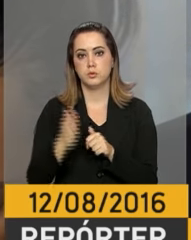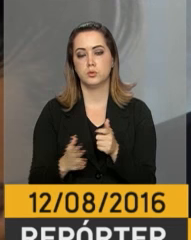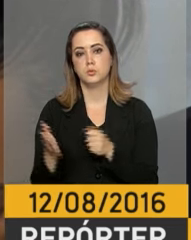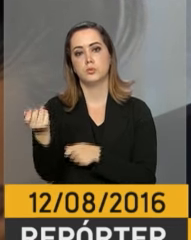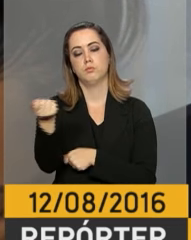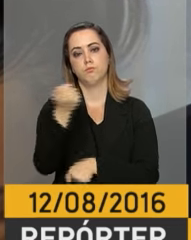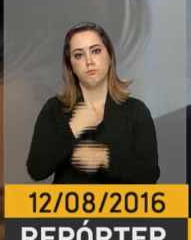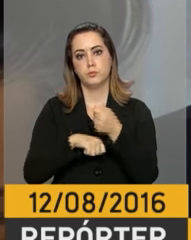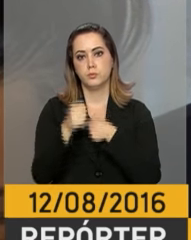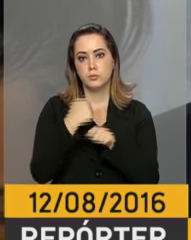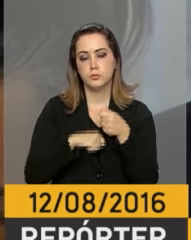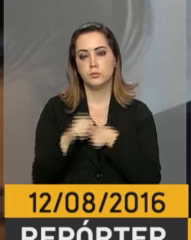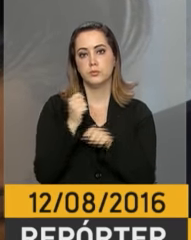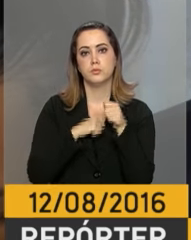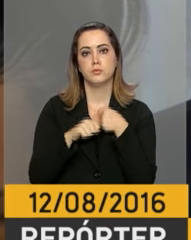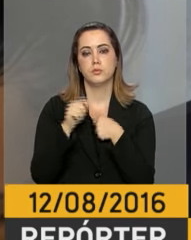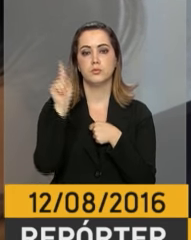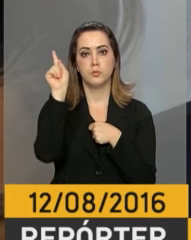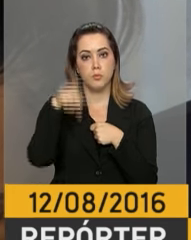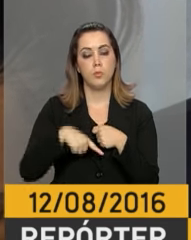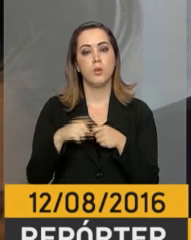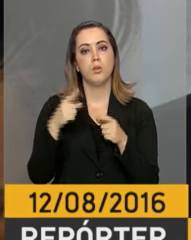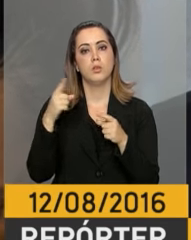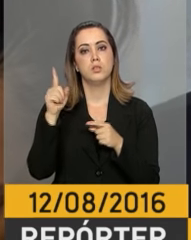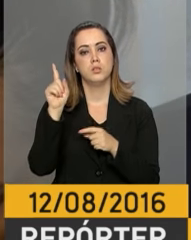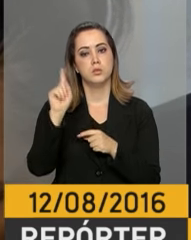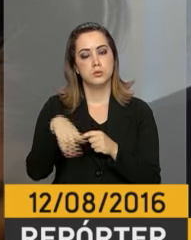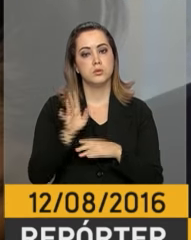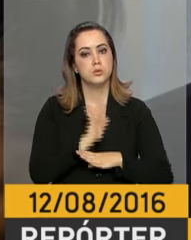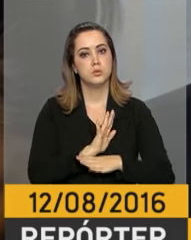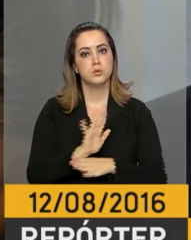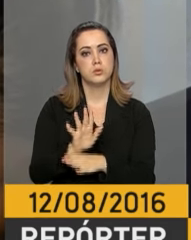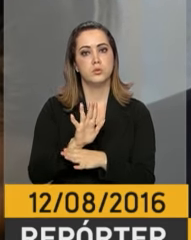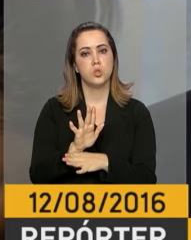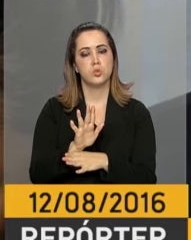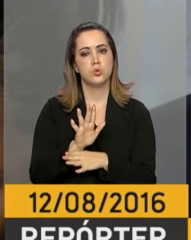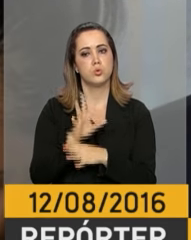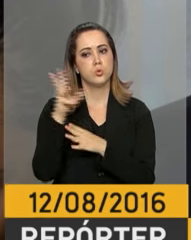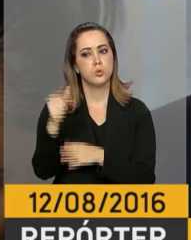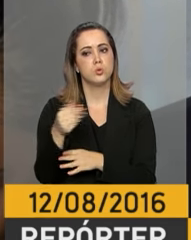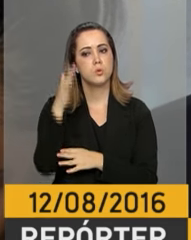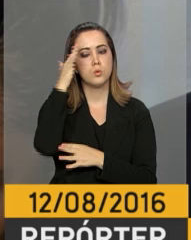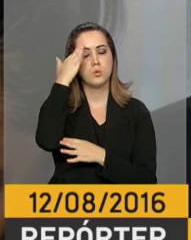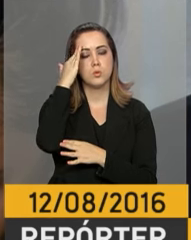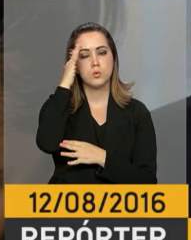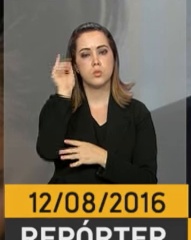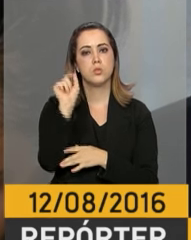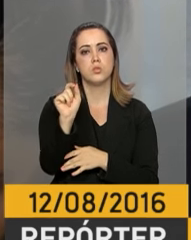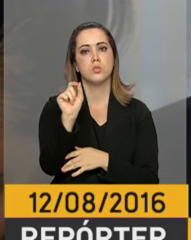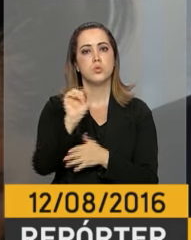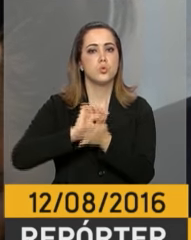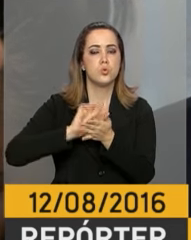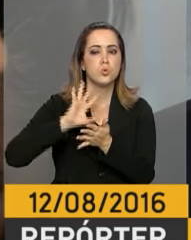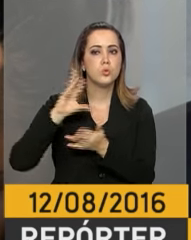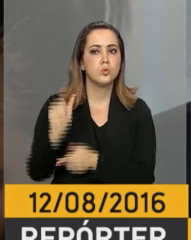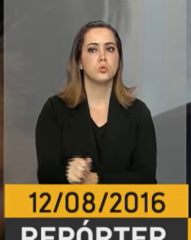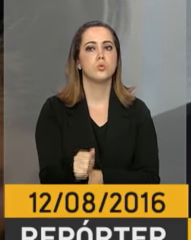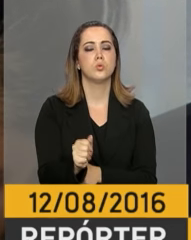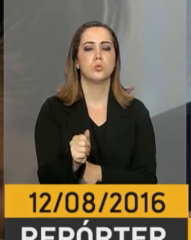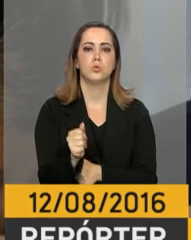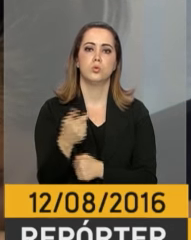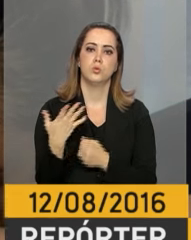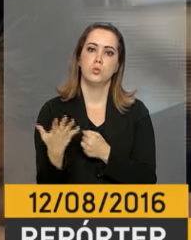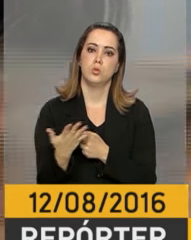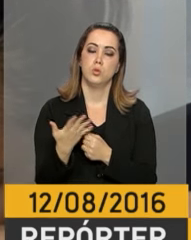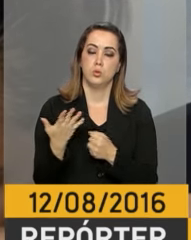econômica é algo que ajuda todos a entenderem de que, de fato, a raiz de tudo isso é a questão fiscal